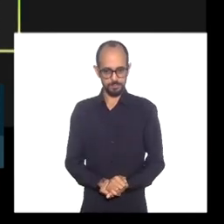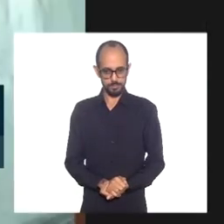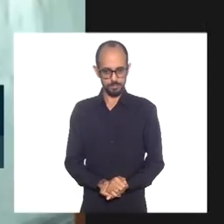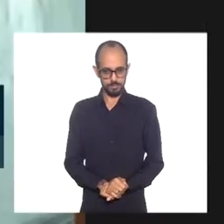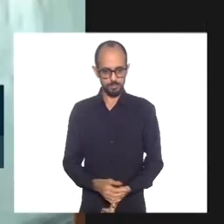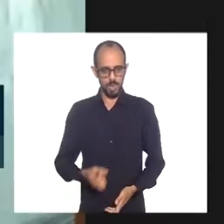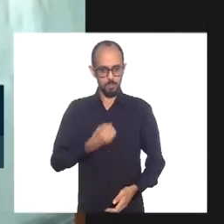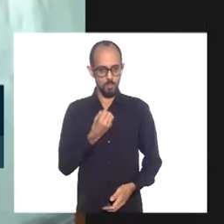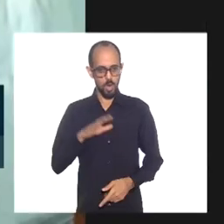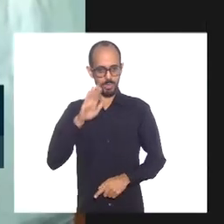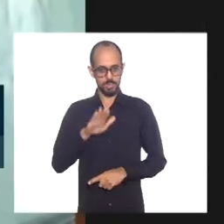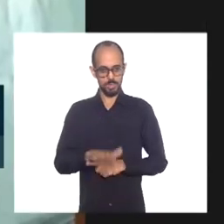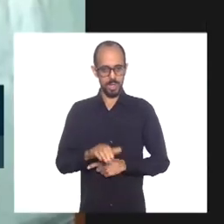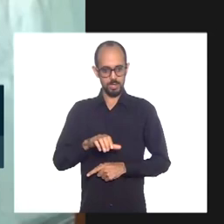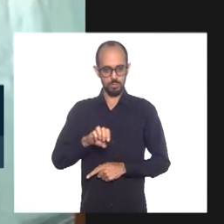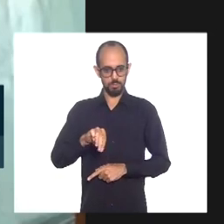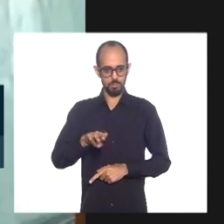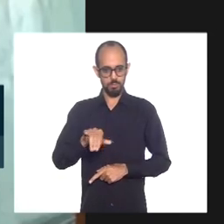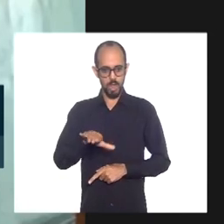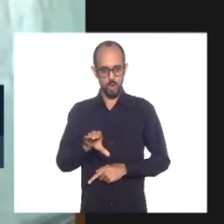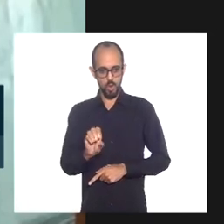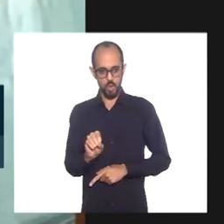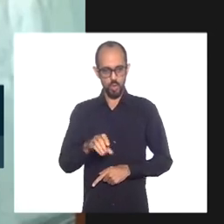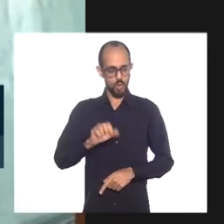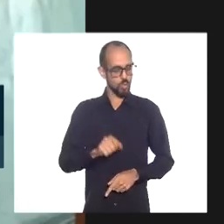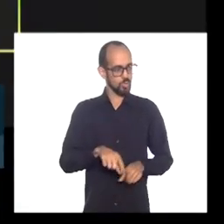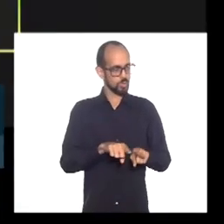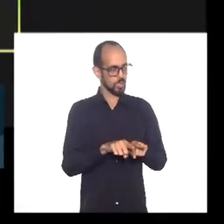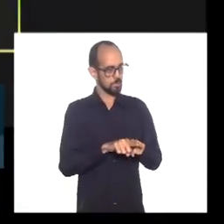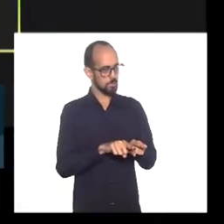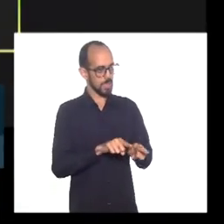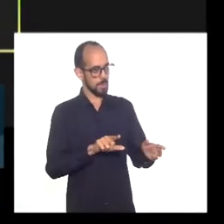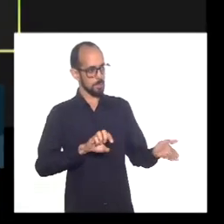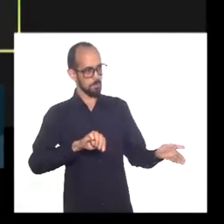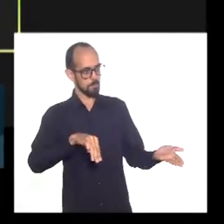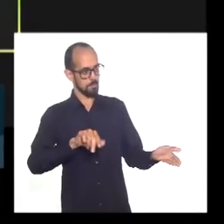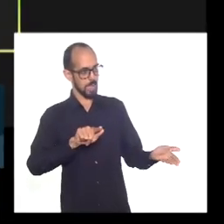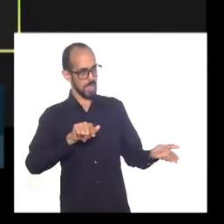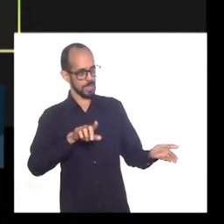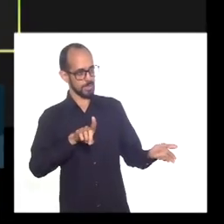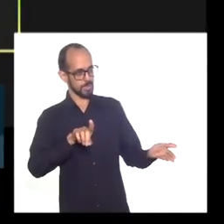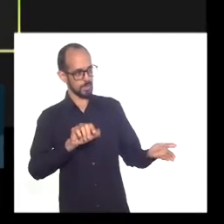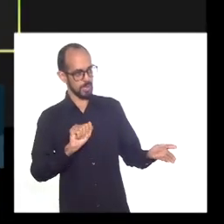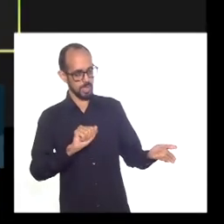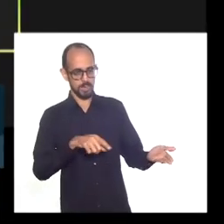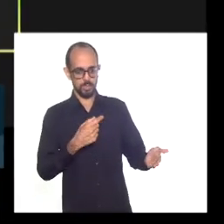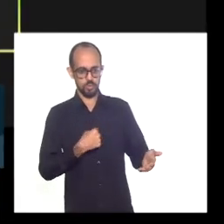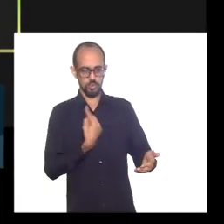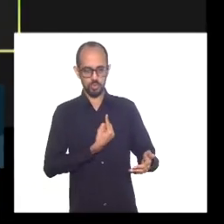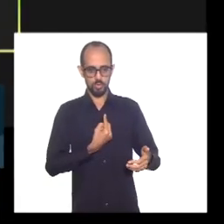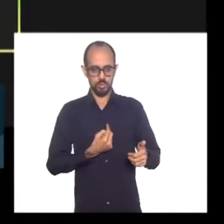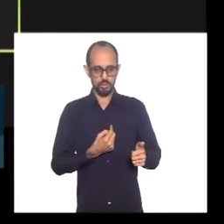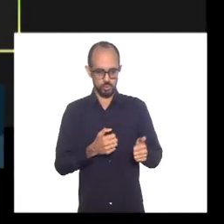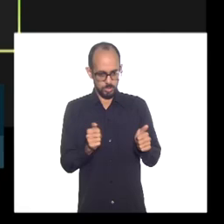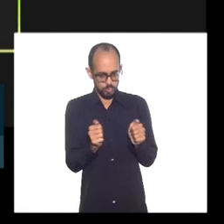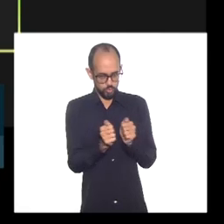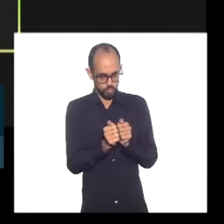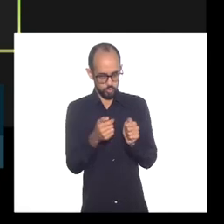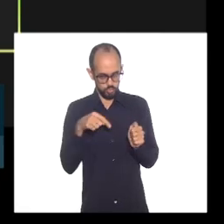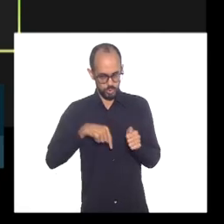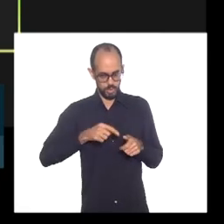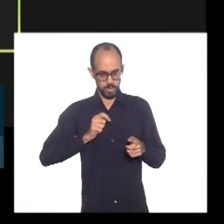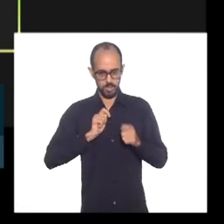Mauro Osório, doutora Magda Chambriac, que também nos acompanha nesse debate.